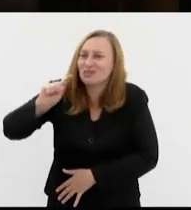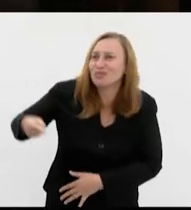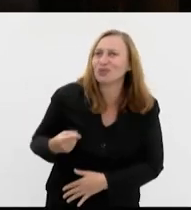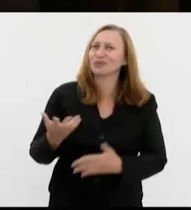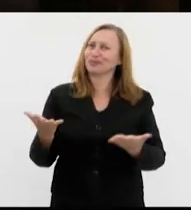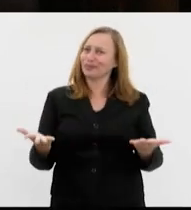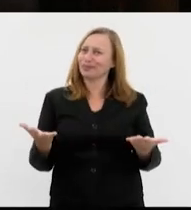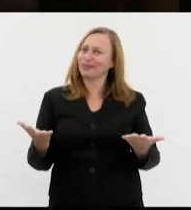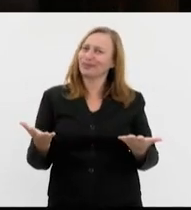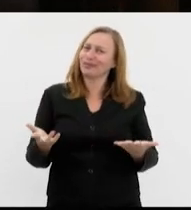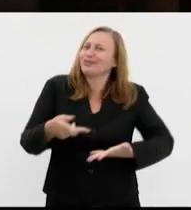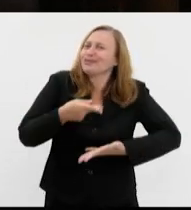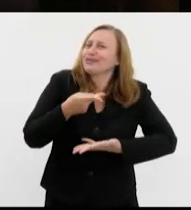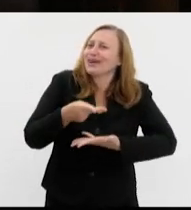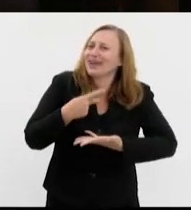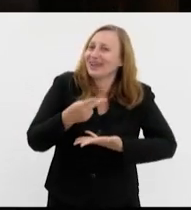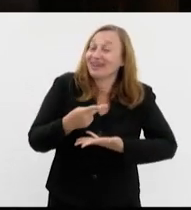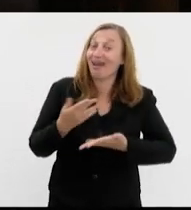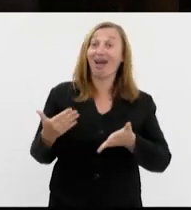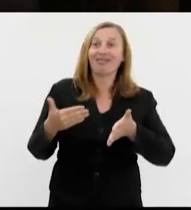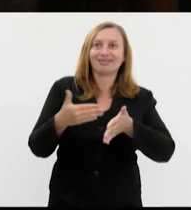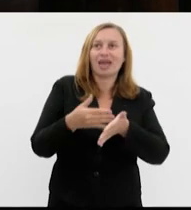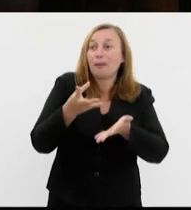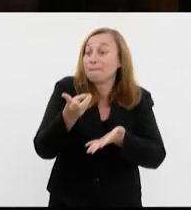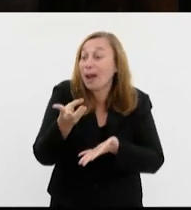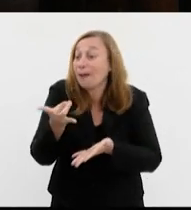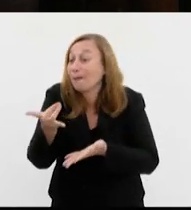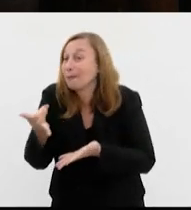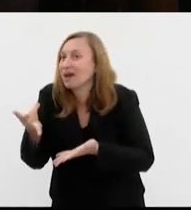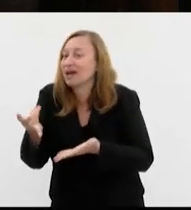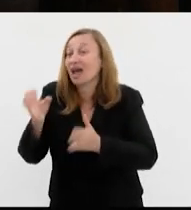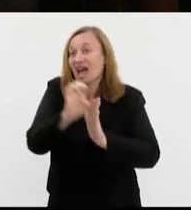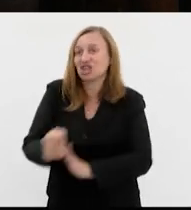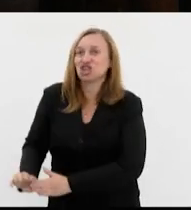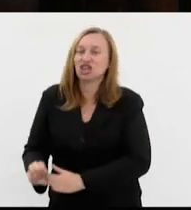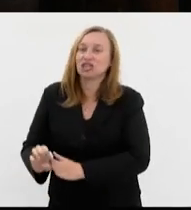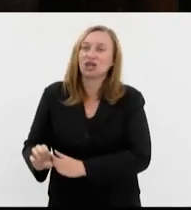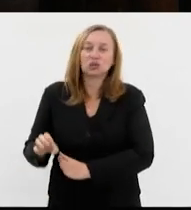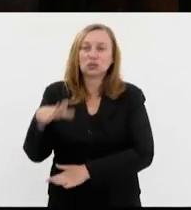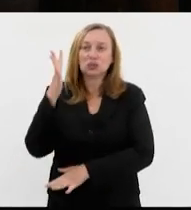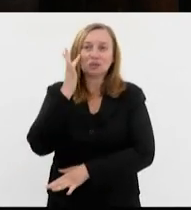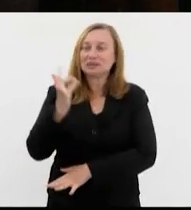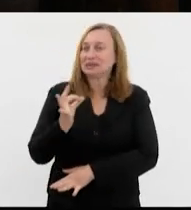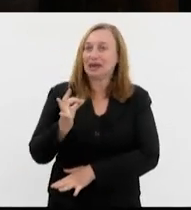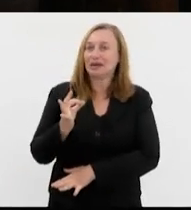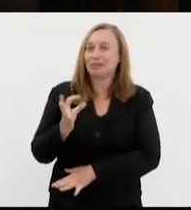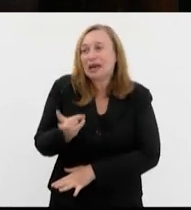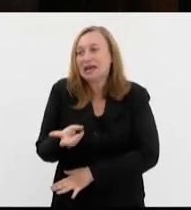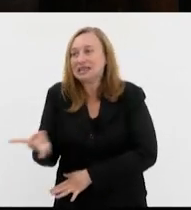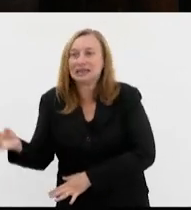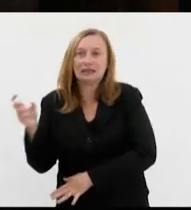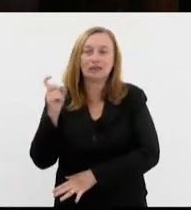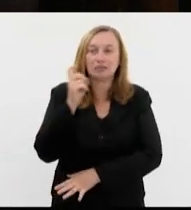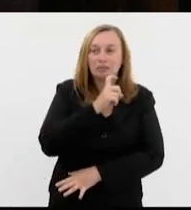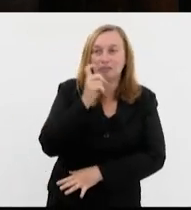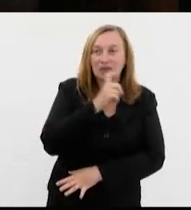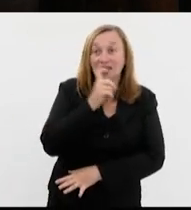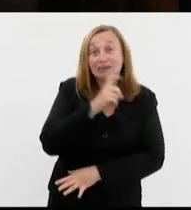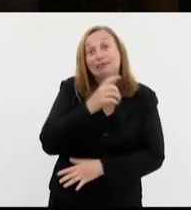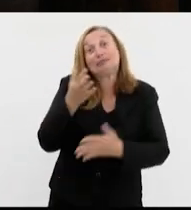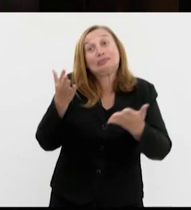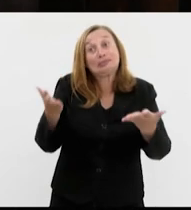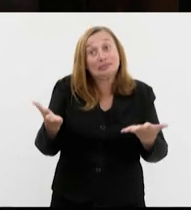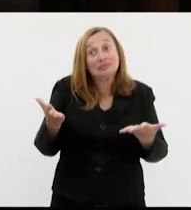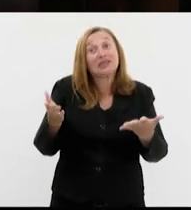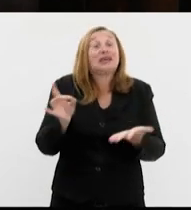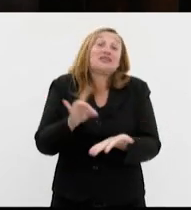mil. Quer dizer, até para contar, a esquerda é ruim. até para contar esquerdamente. Essa é